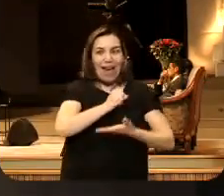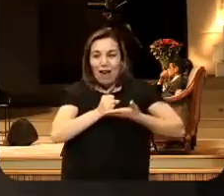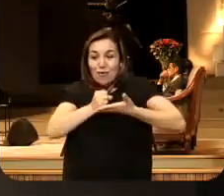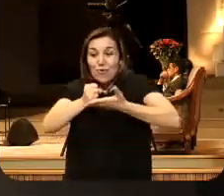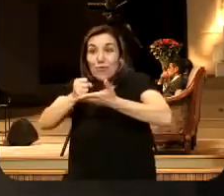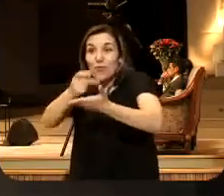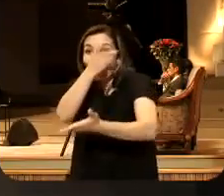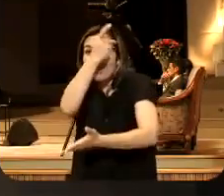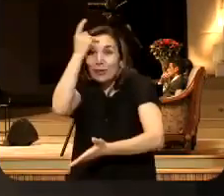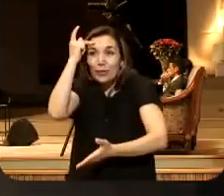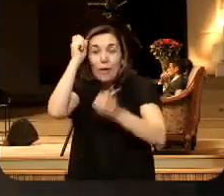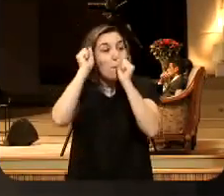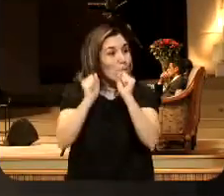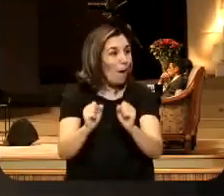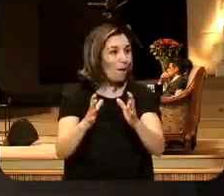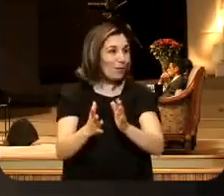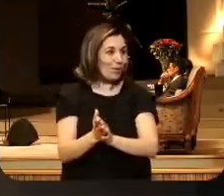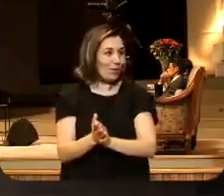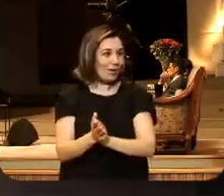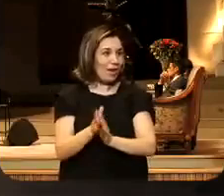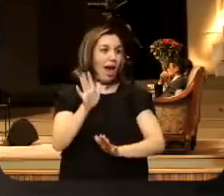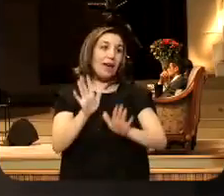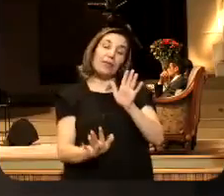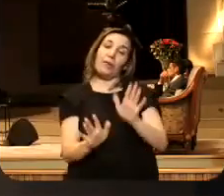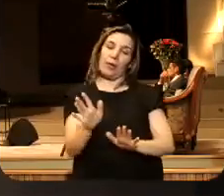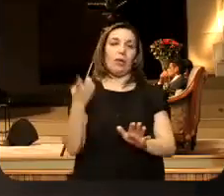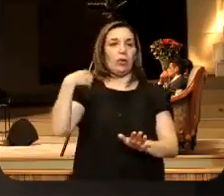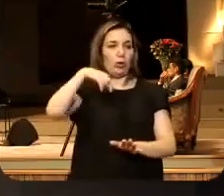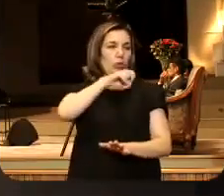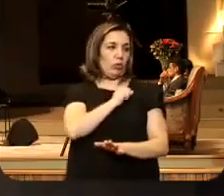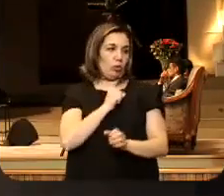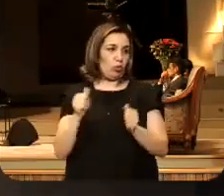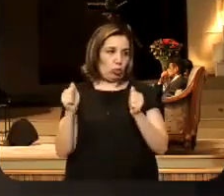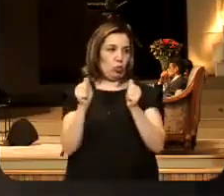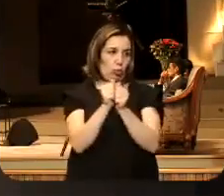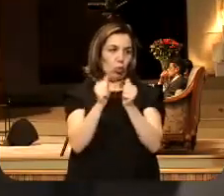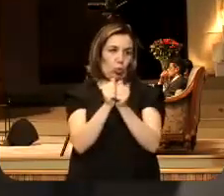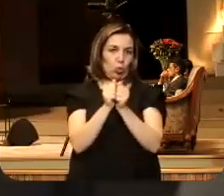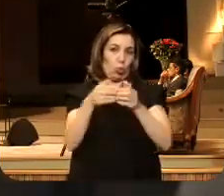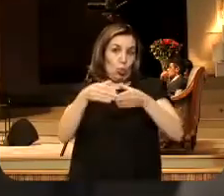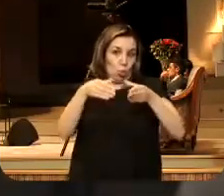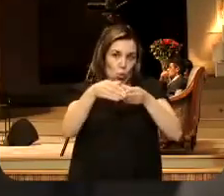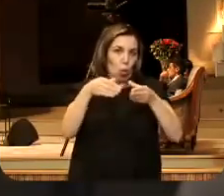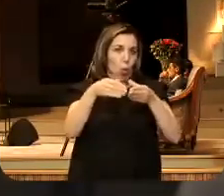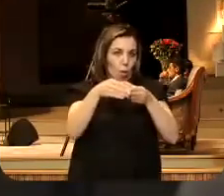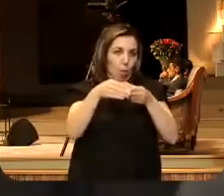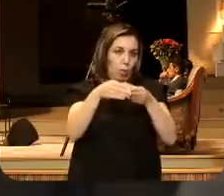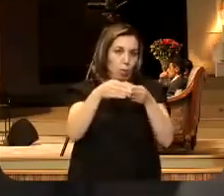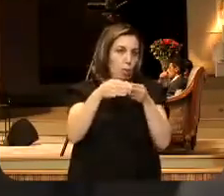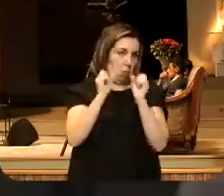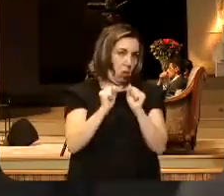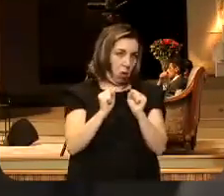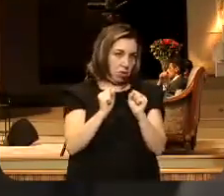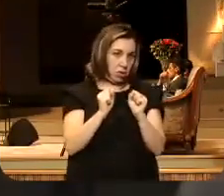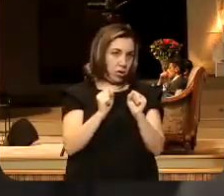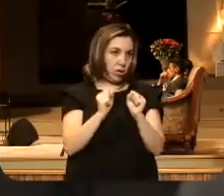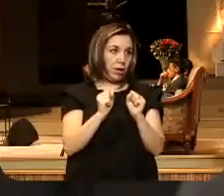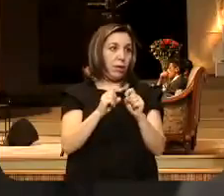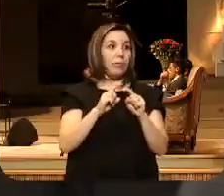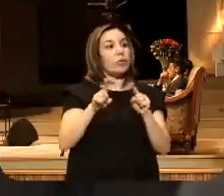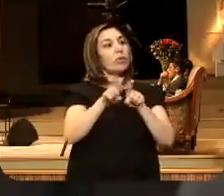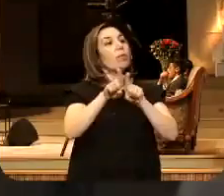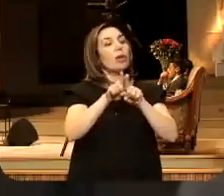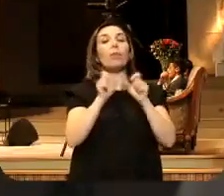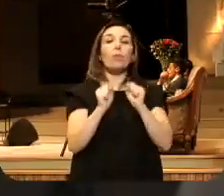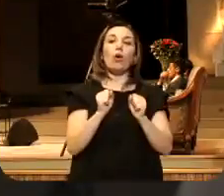que podemos estar em alguma instância governamental, em alguma ONG, e podemos fazer como igreja,